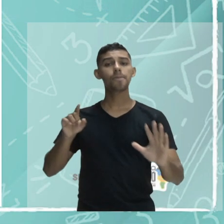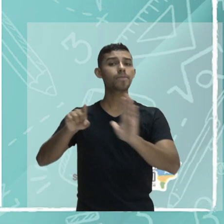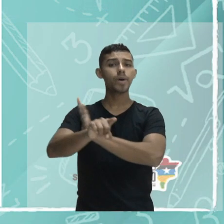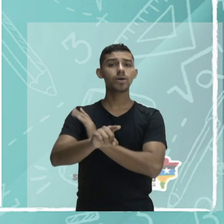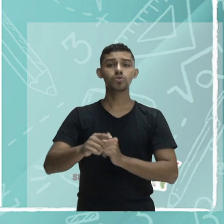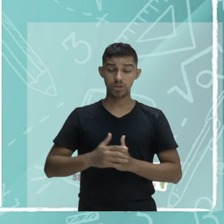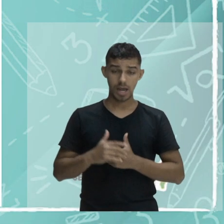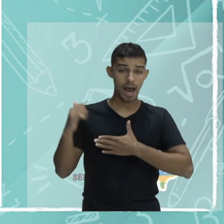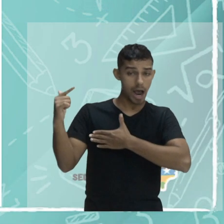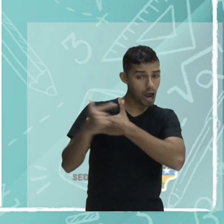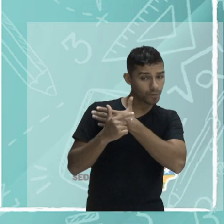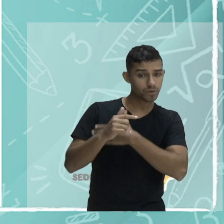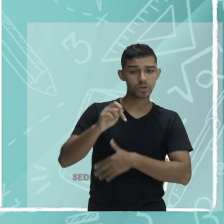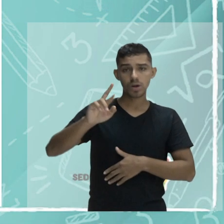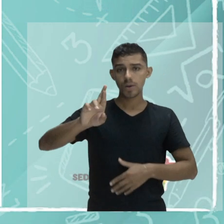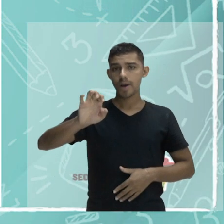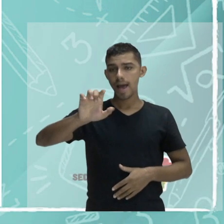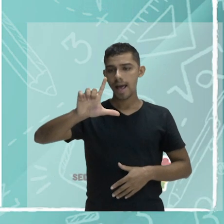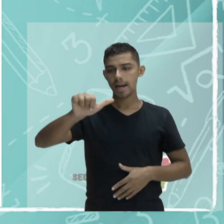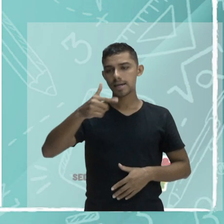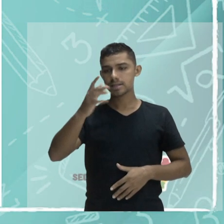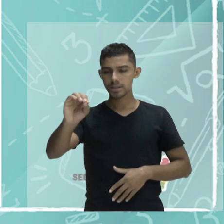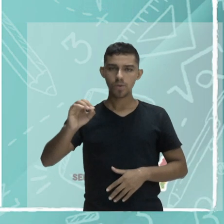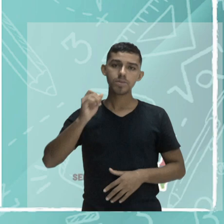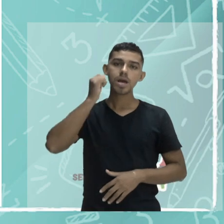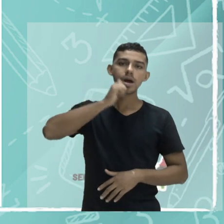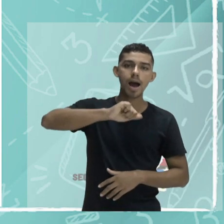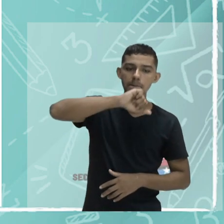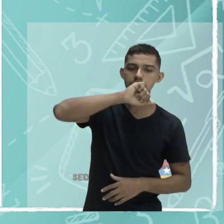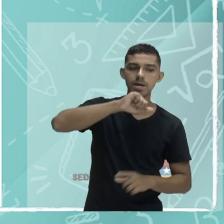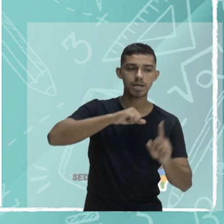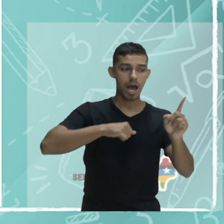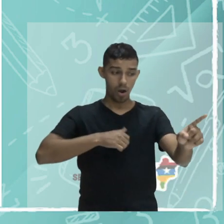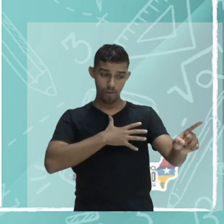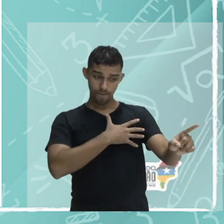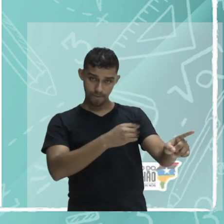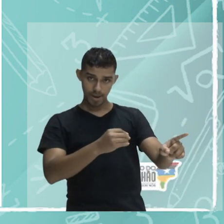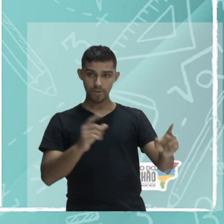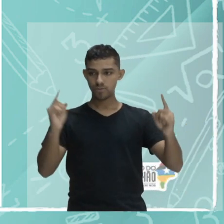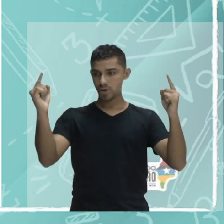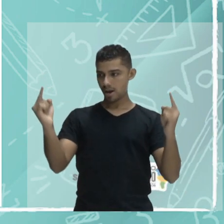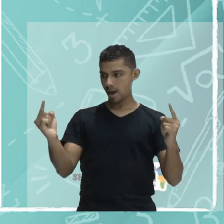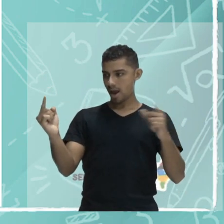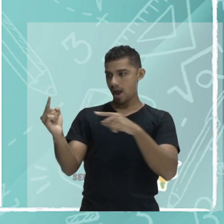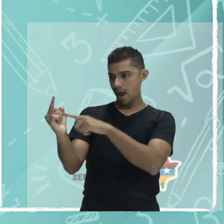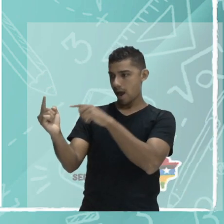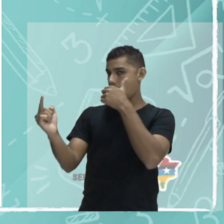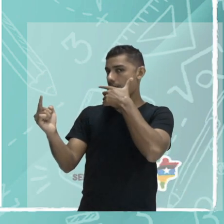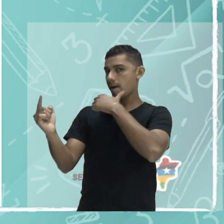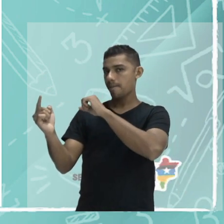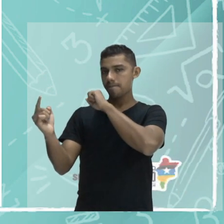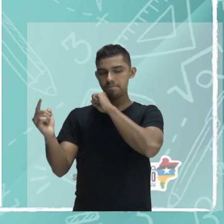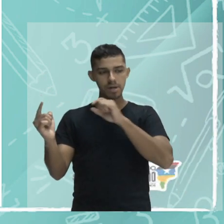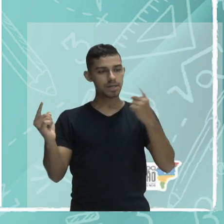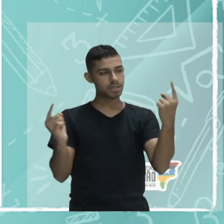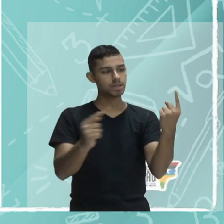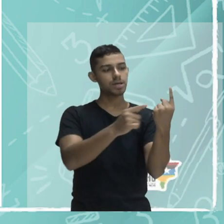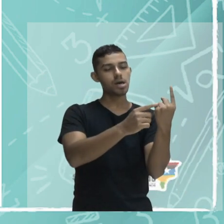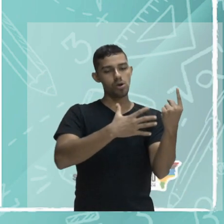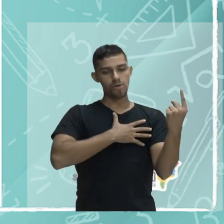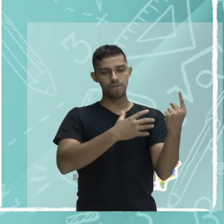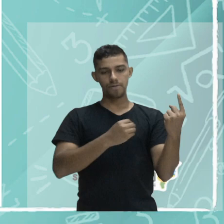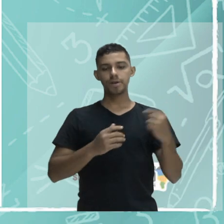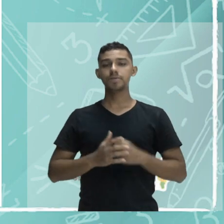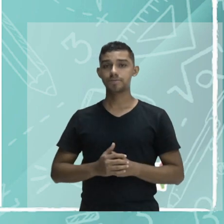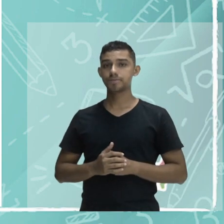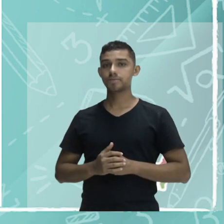a função, a relação que associa a mãe a seu filho, a primeira relação. A segunda é a relação que